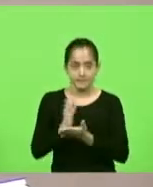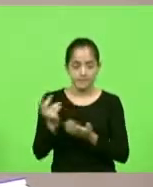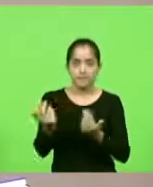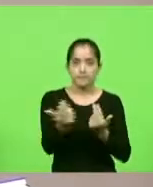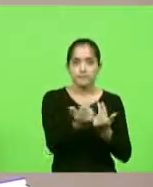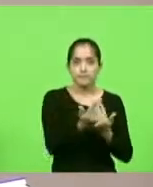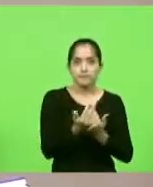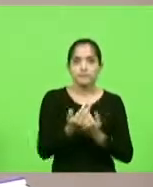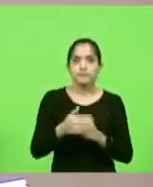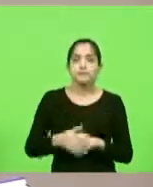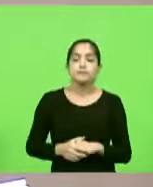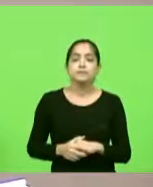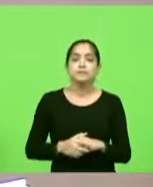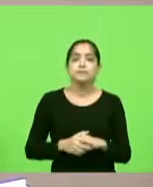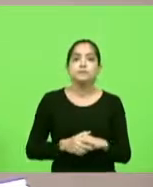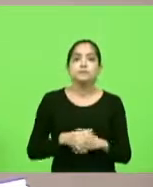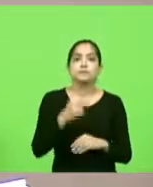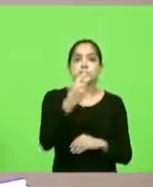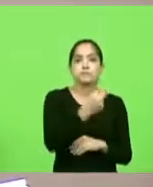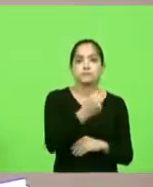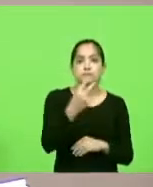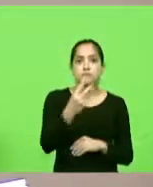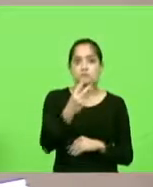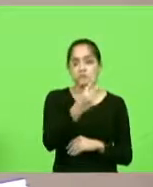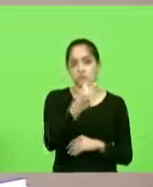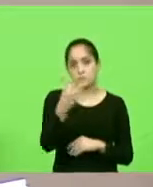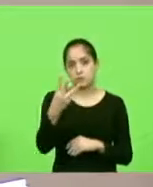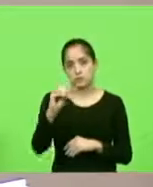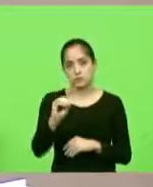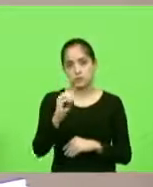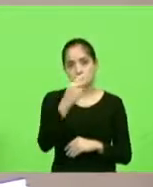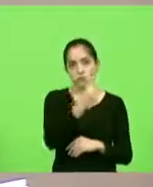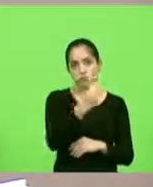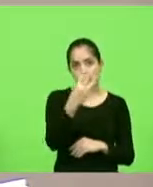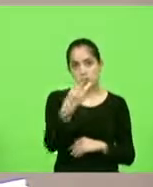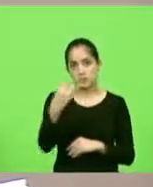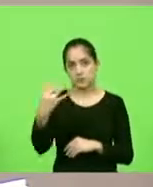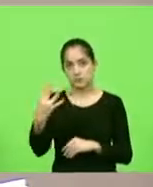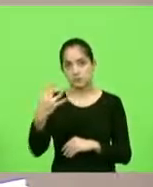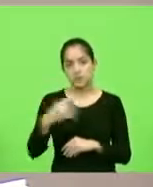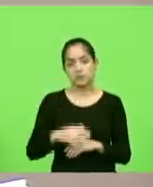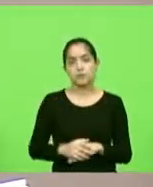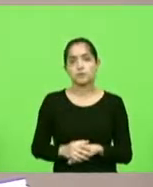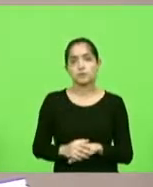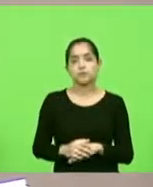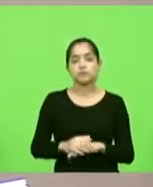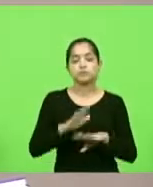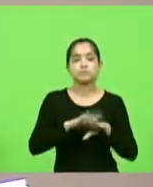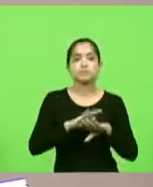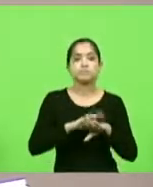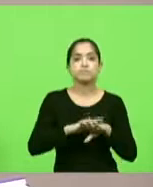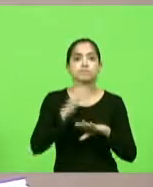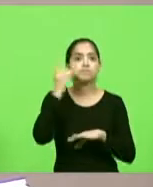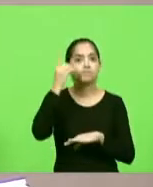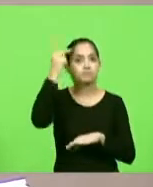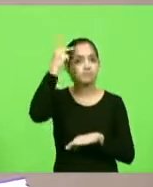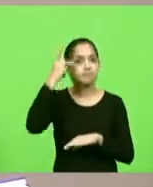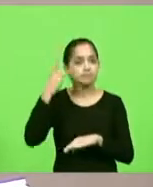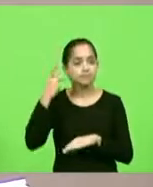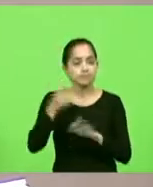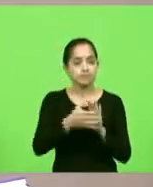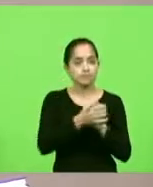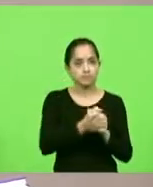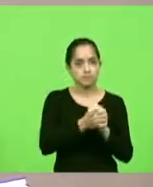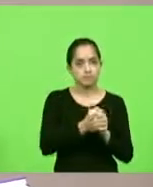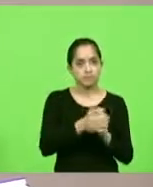por unanimidade. Moções 230 a 234. Autor, deputada Paulinha, cumprimentando os